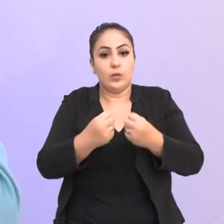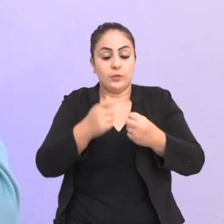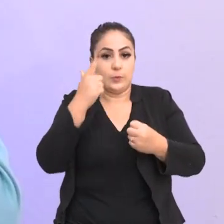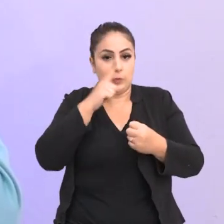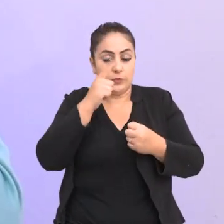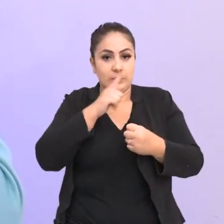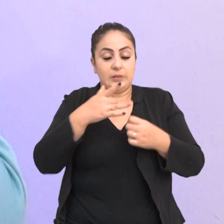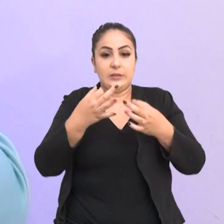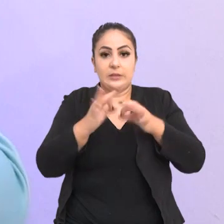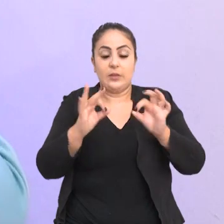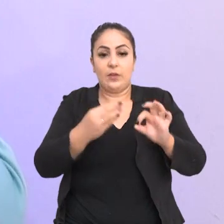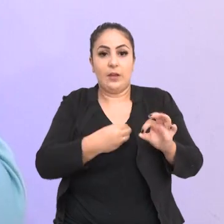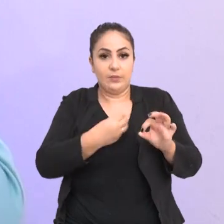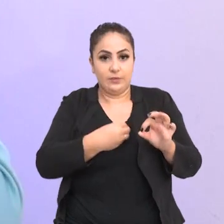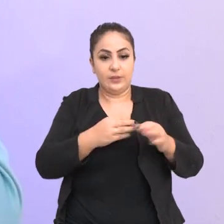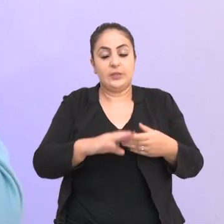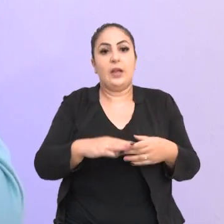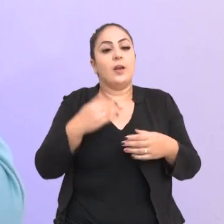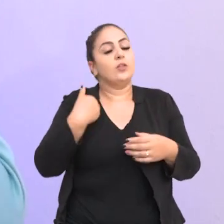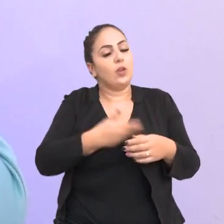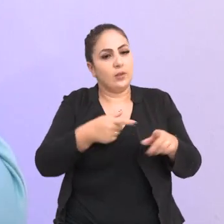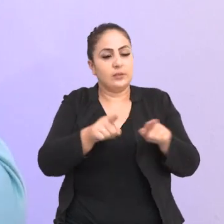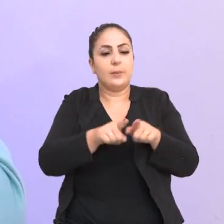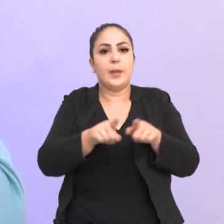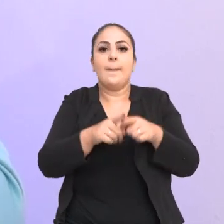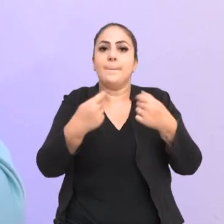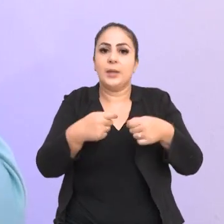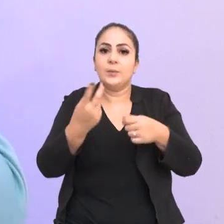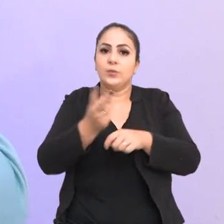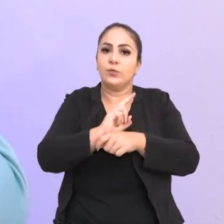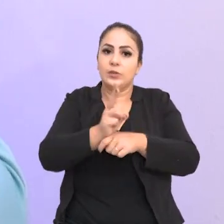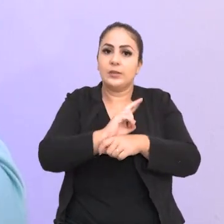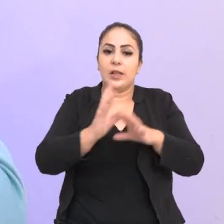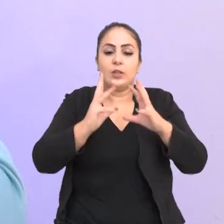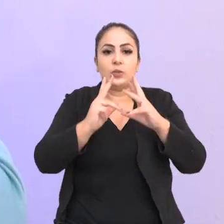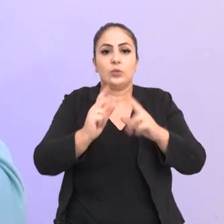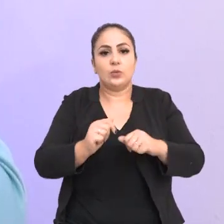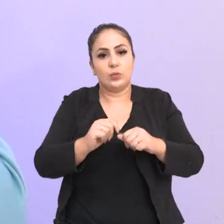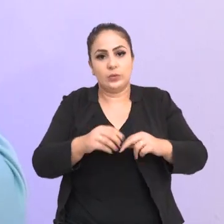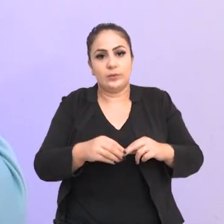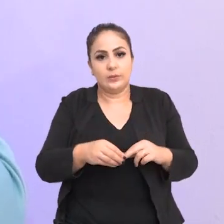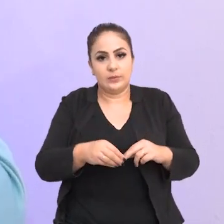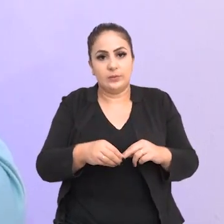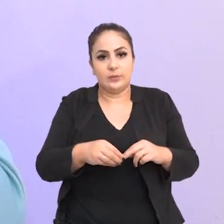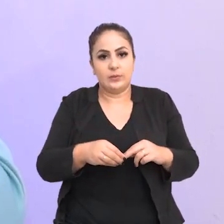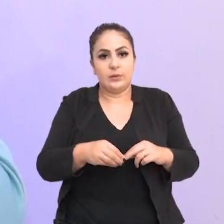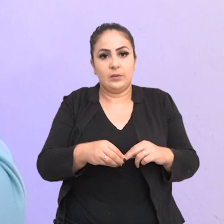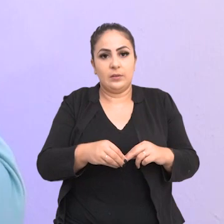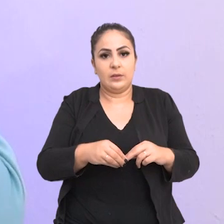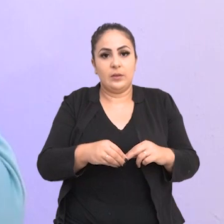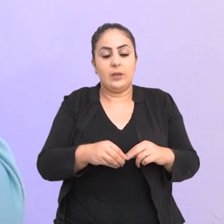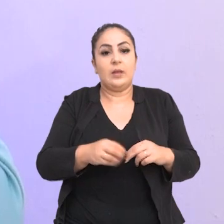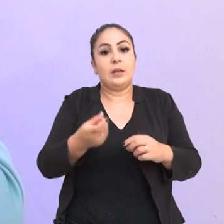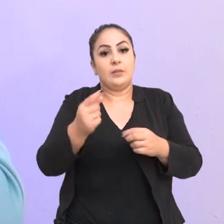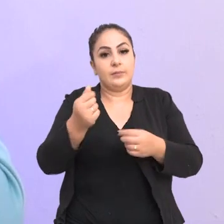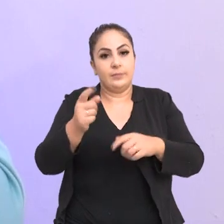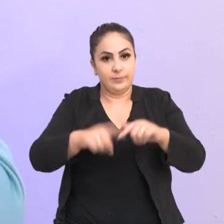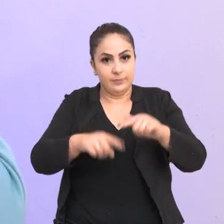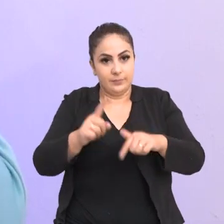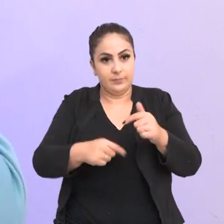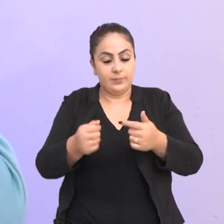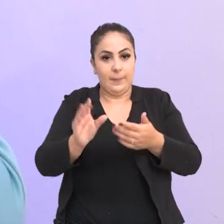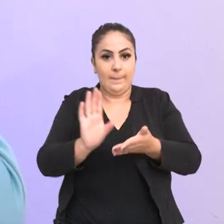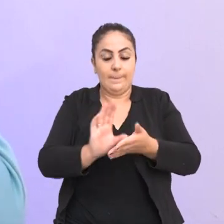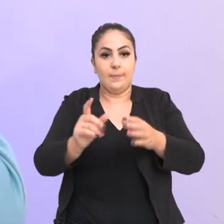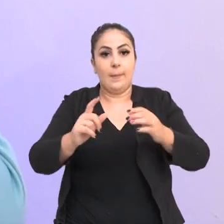forças para salvar vidas, mas nós também temos que fiscalizar a questão dos recursos públicos. A